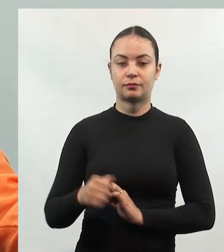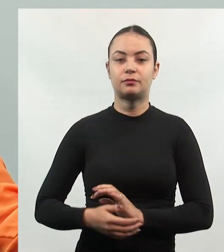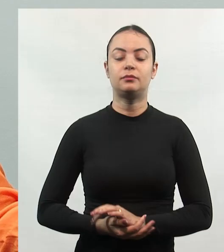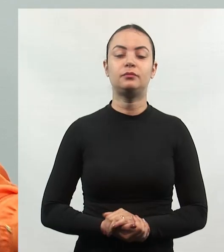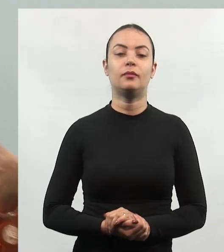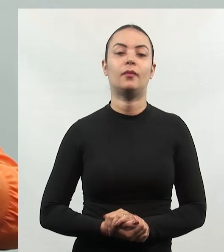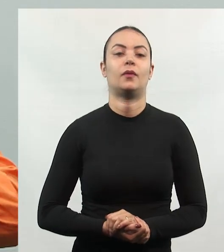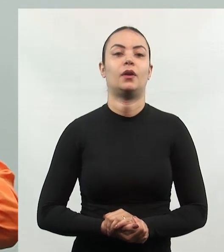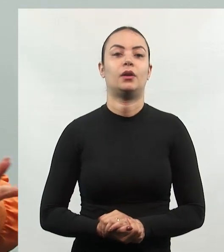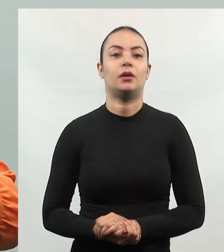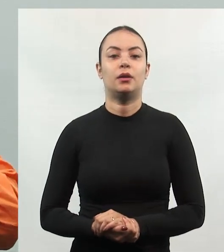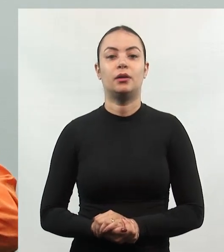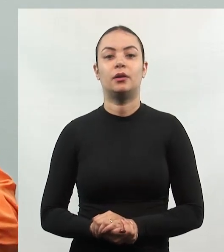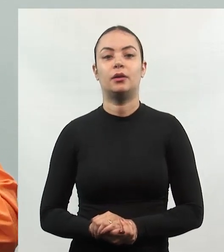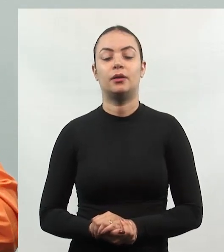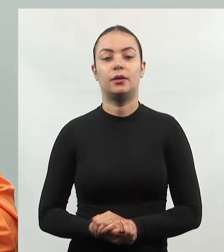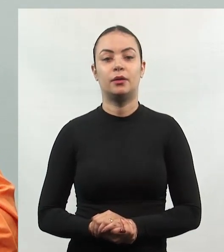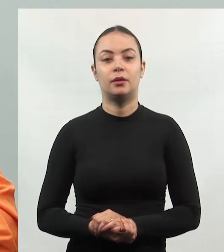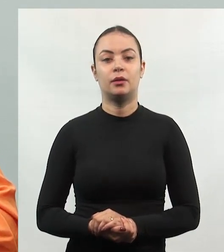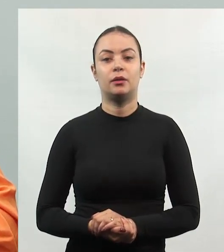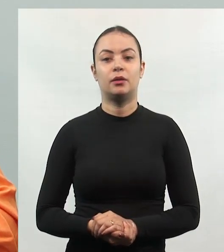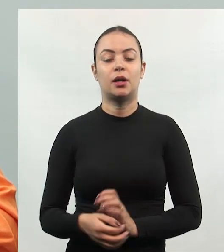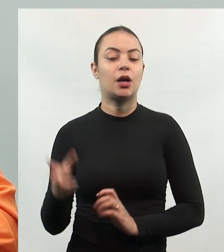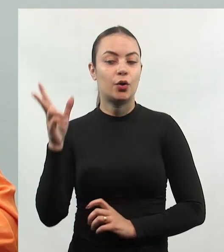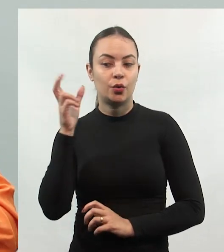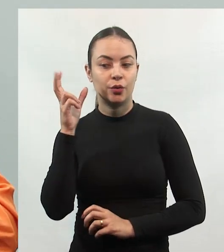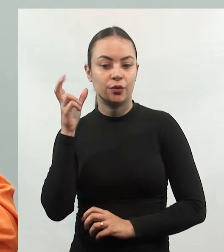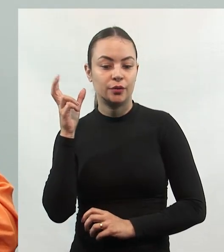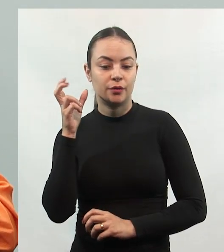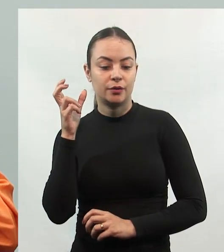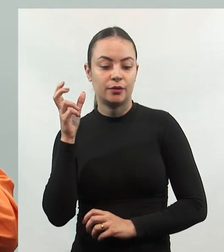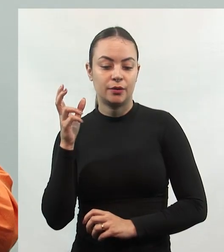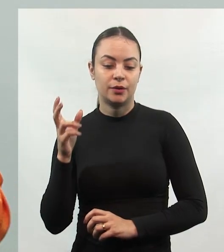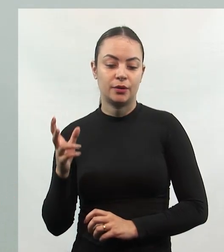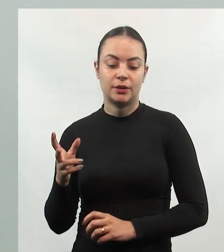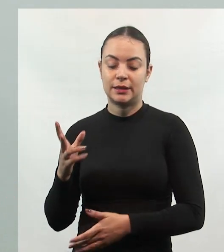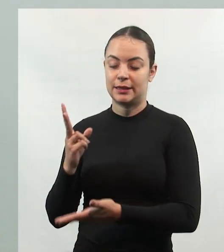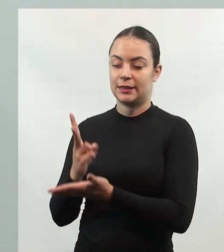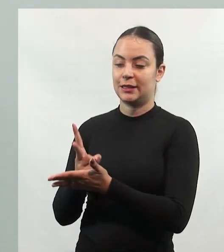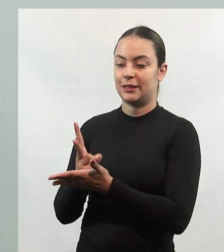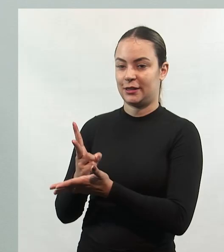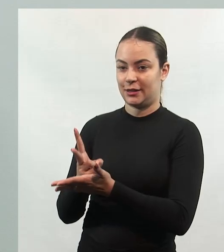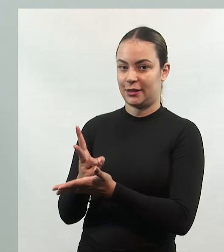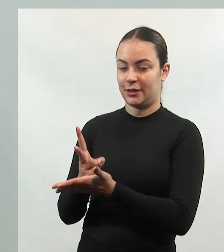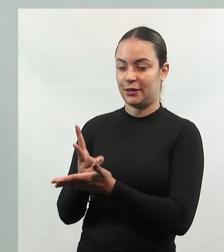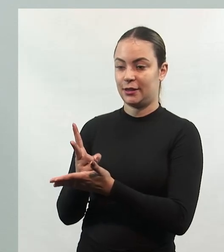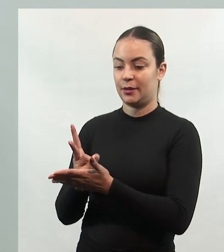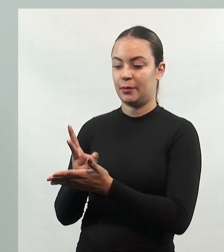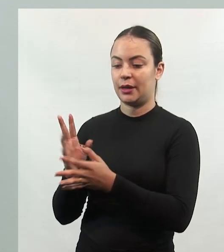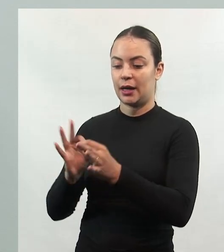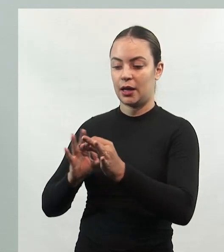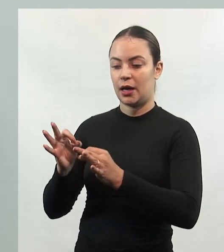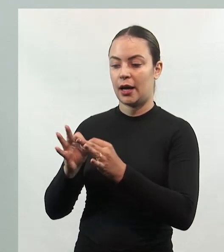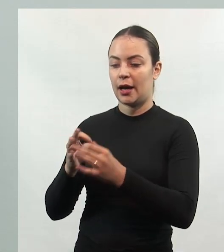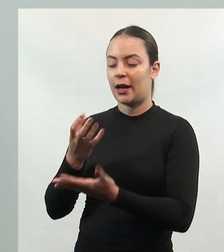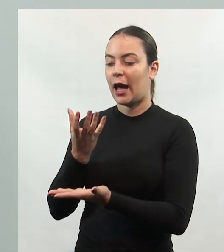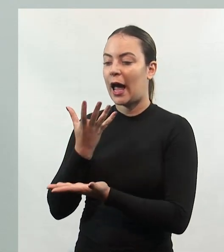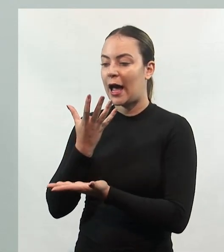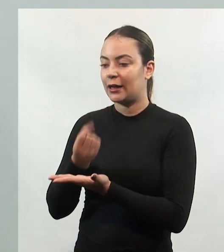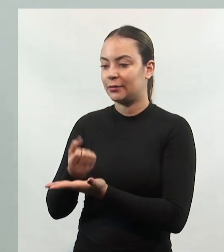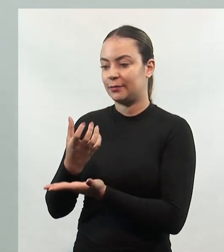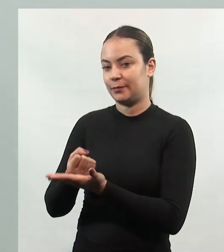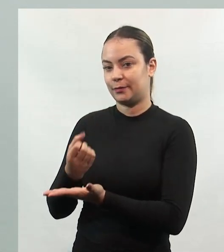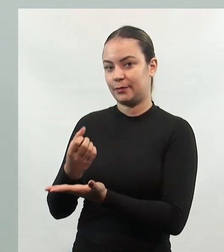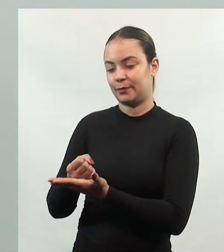estadual, municipal, então números e evidências nós já temos. Então, já se pode os cursos de pedagogia das licenciaturas